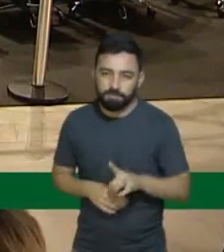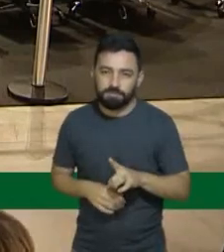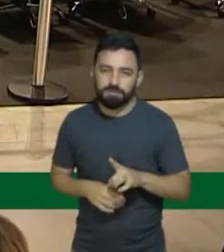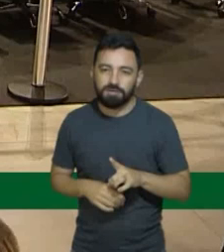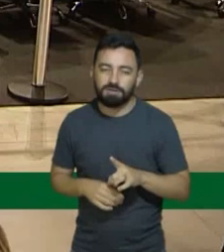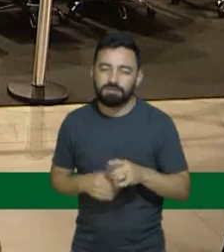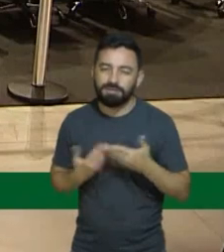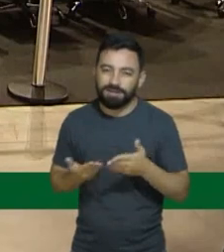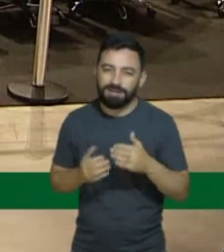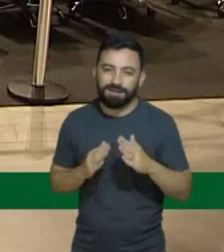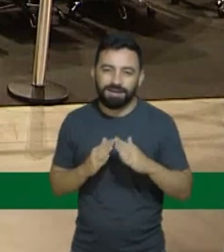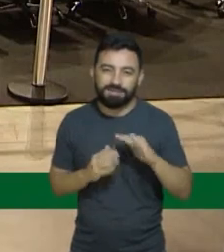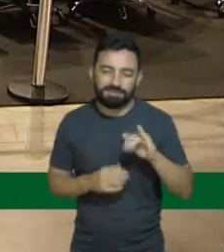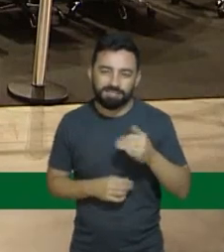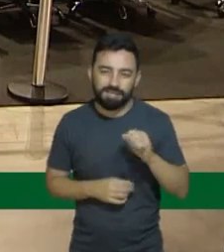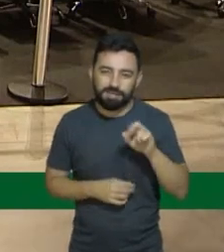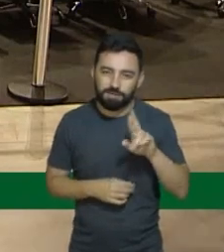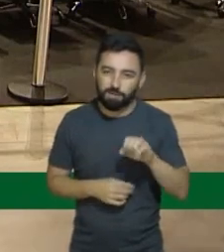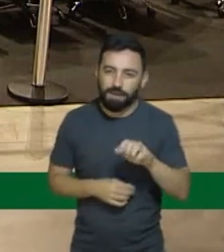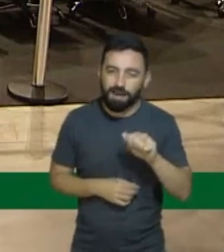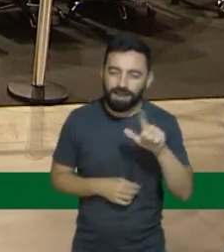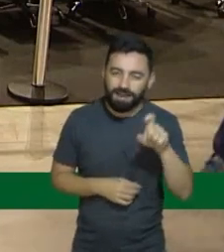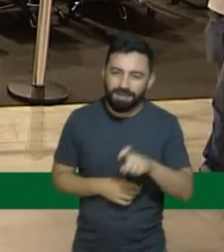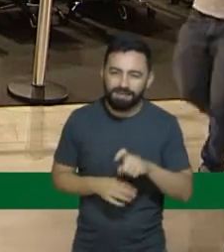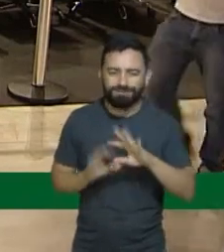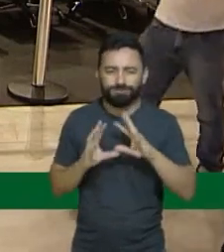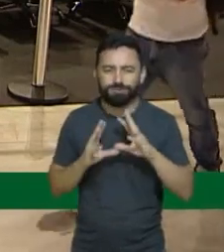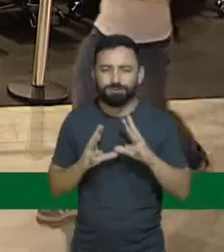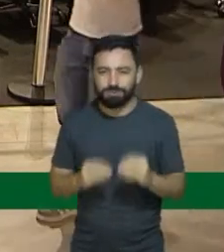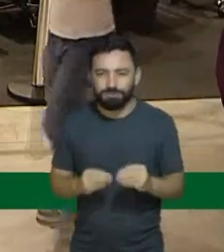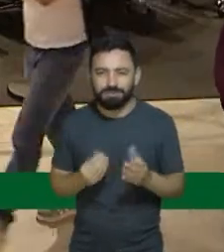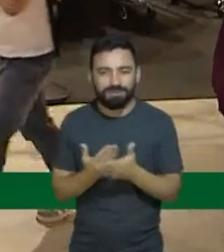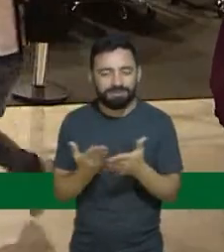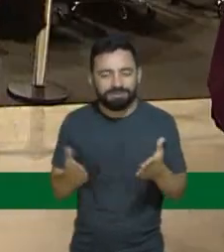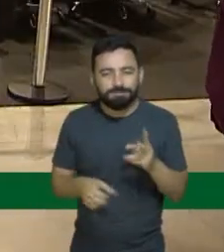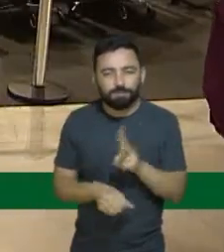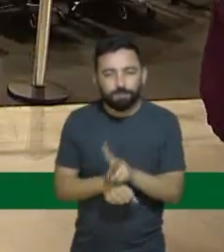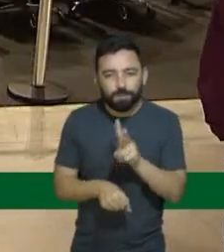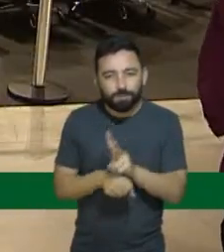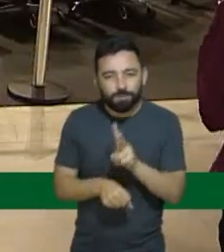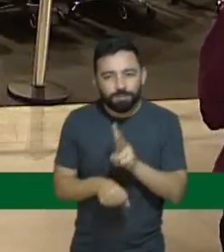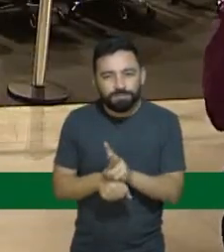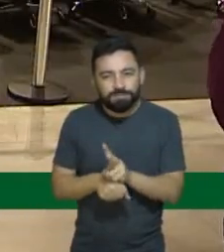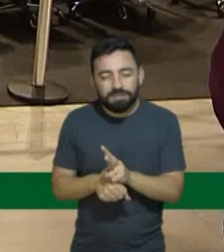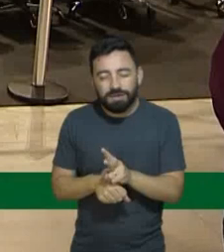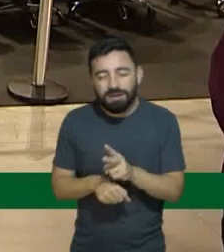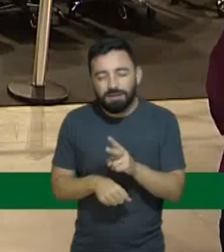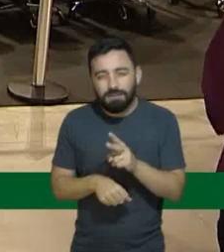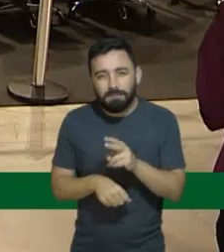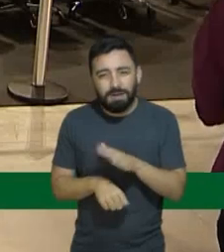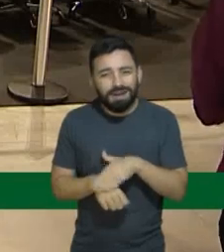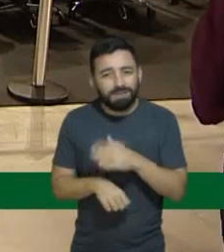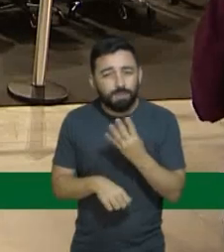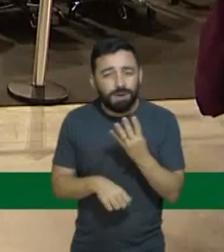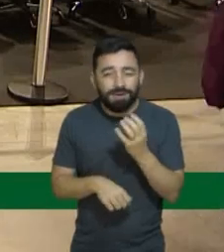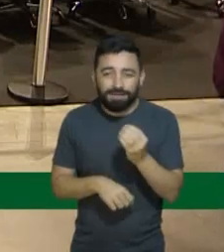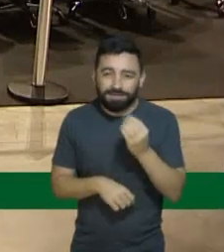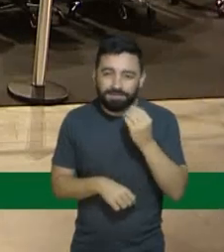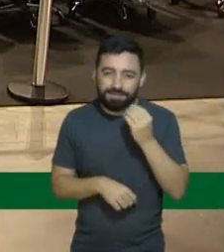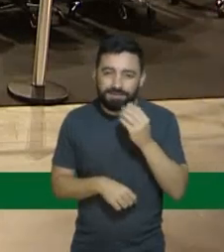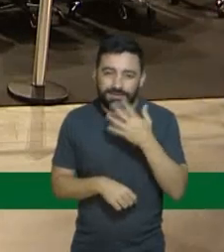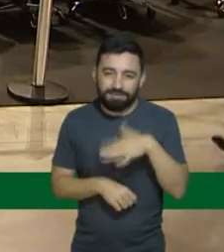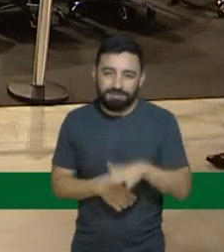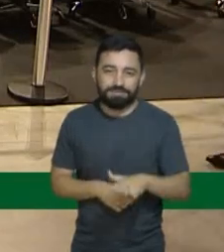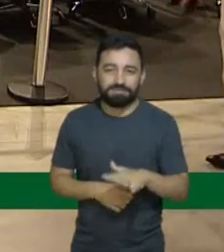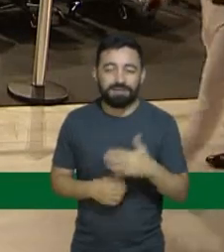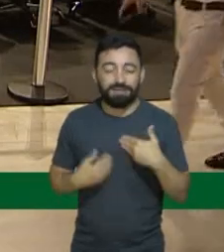Jairo Alex todo o pessoal eles cuidam lá de cerca de 40 crianças eu tive alegria Presidente